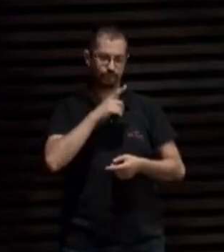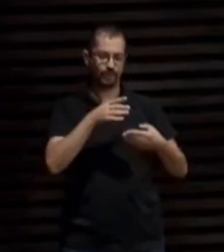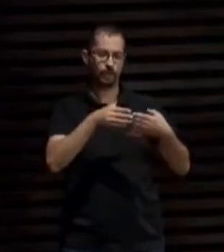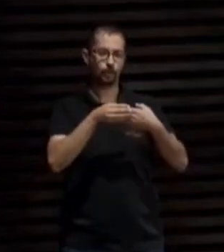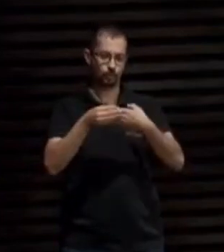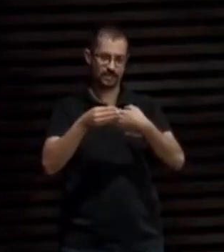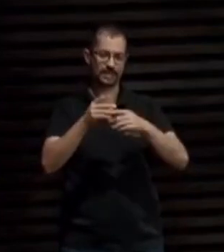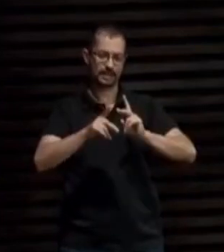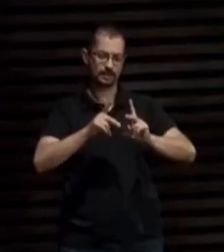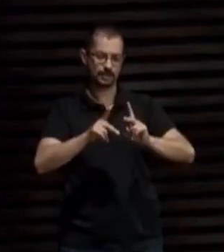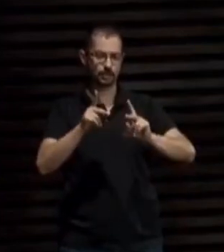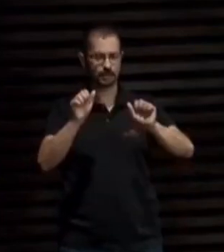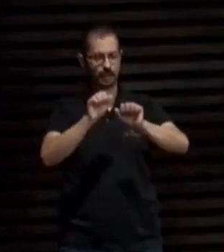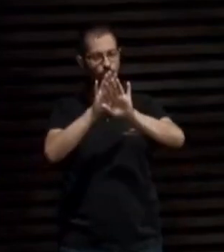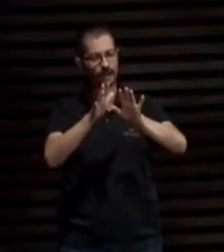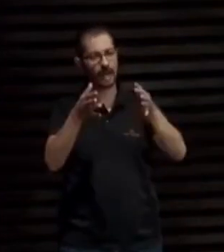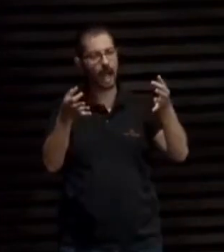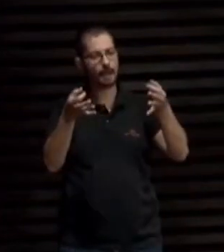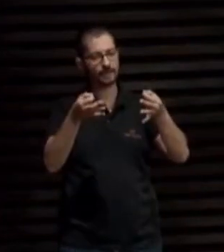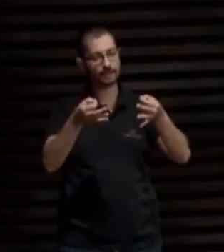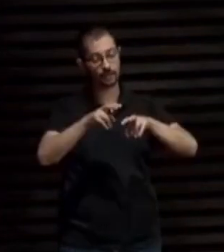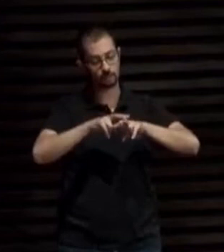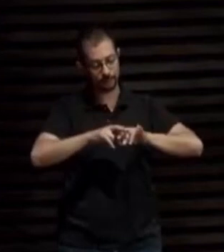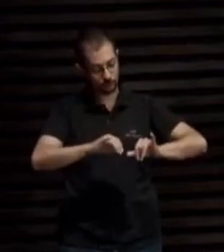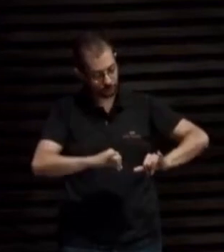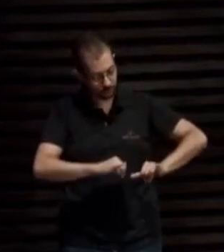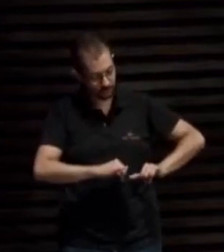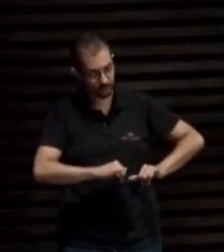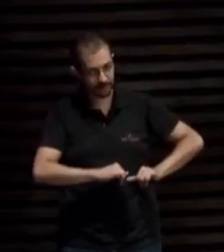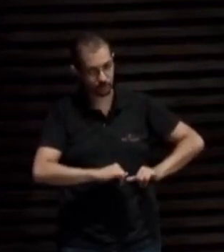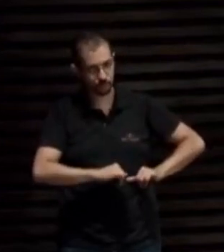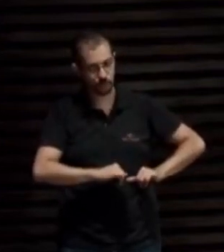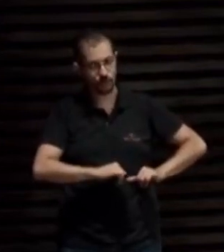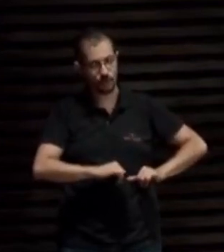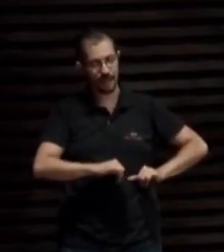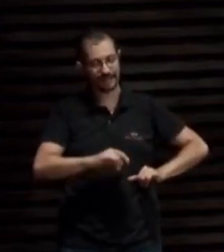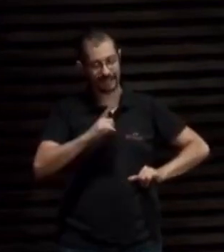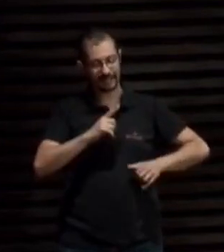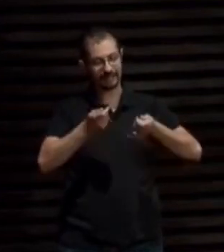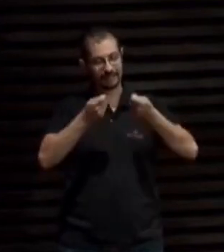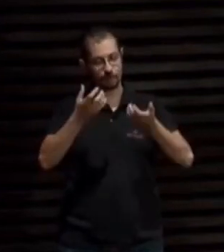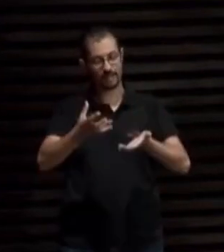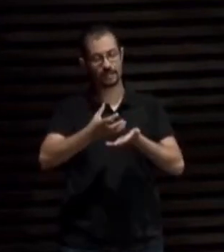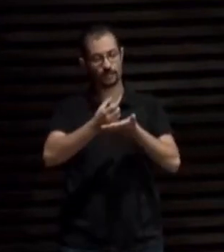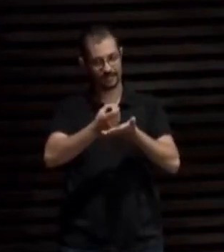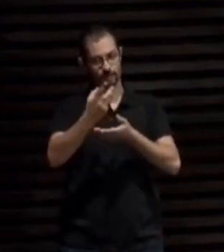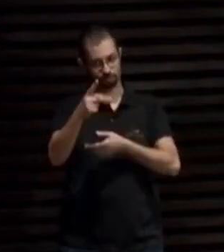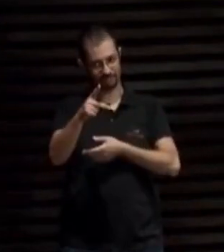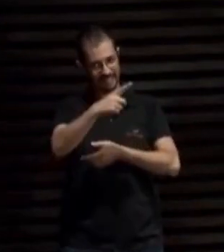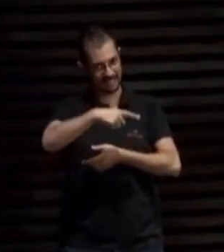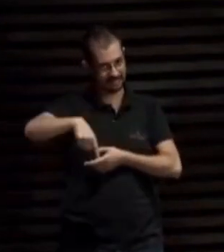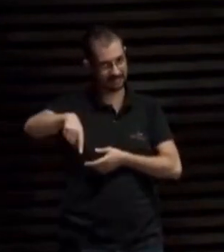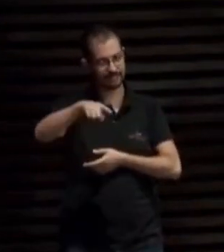glória, aperfeiçoasse por meio de sofrimentos o autor da salvação deles. Pois tanto